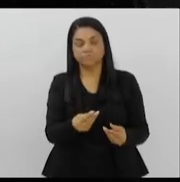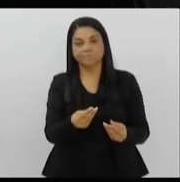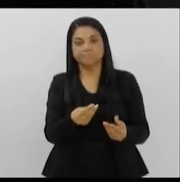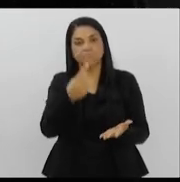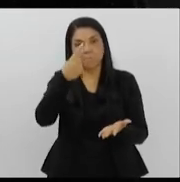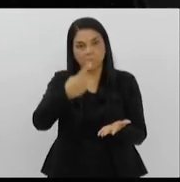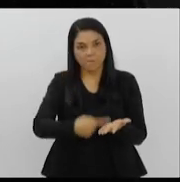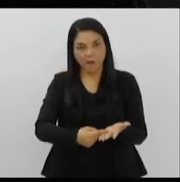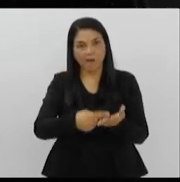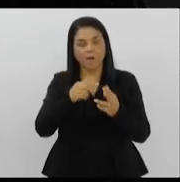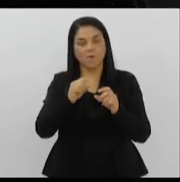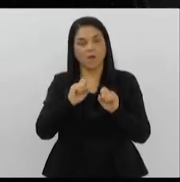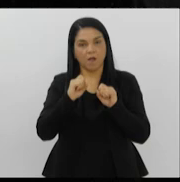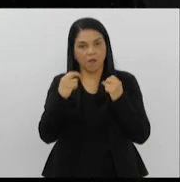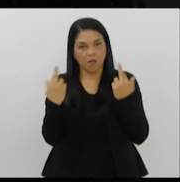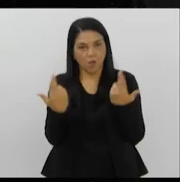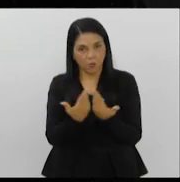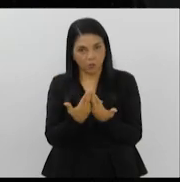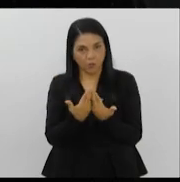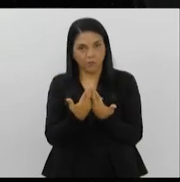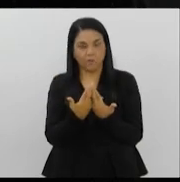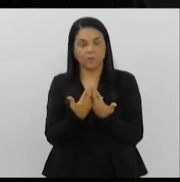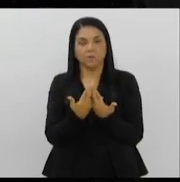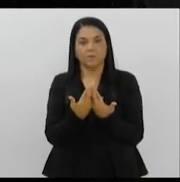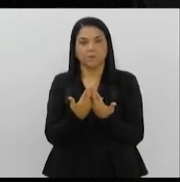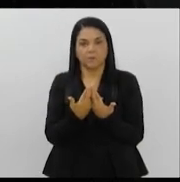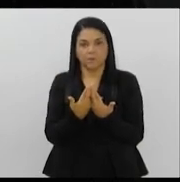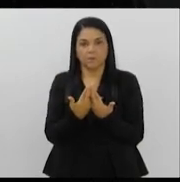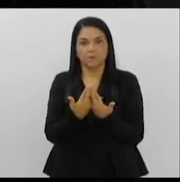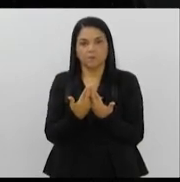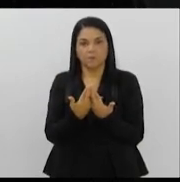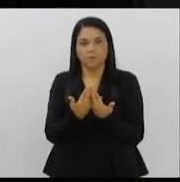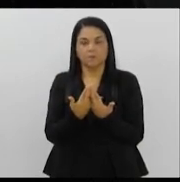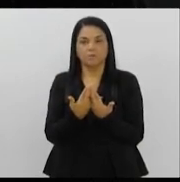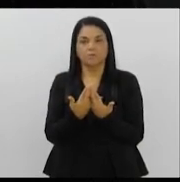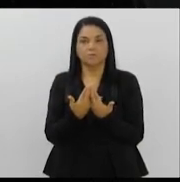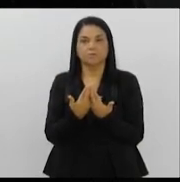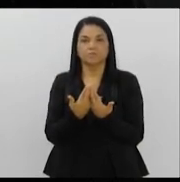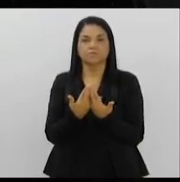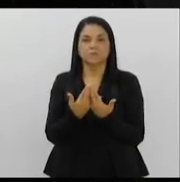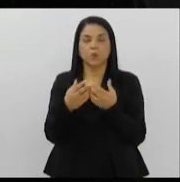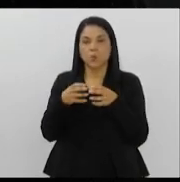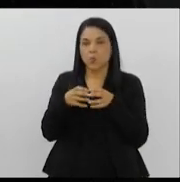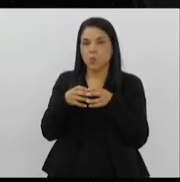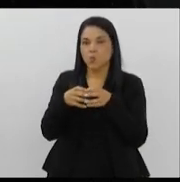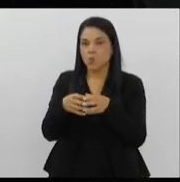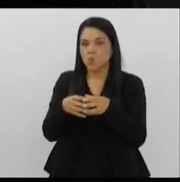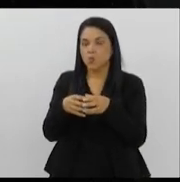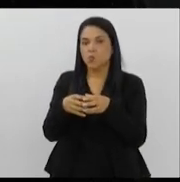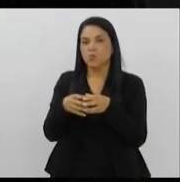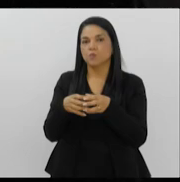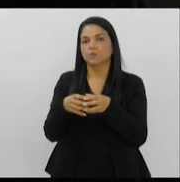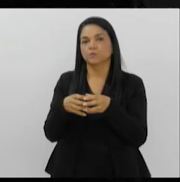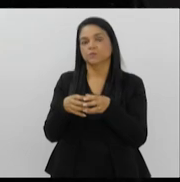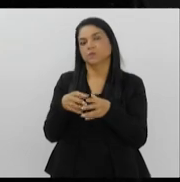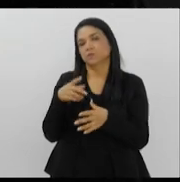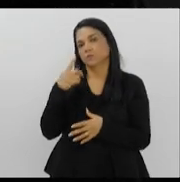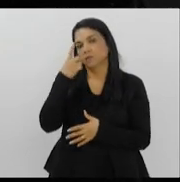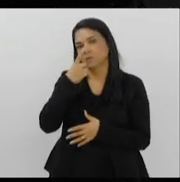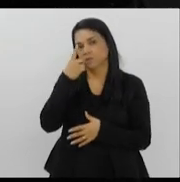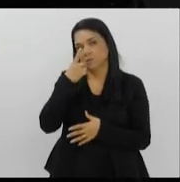audiência. Iria lá os parlamentares que o presidente decidir,